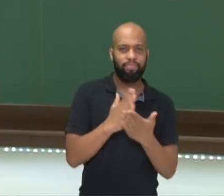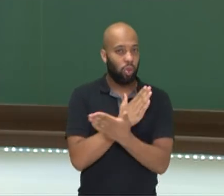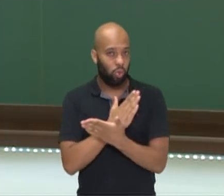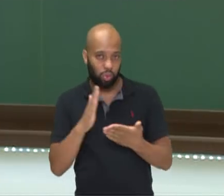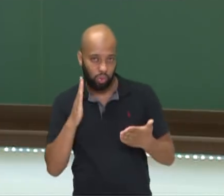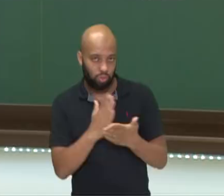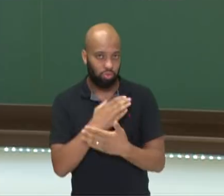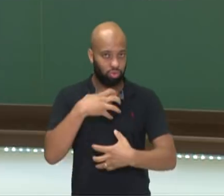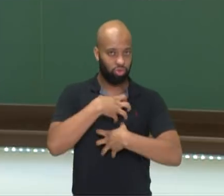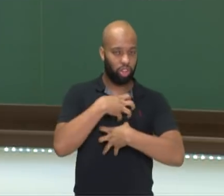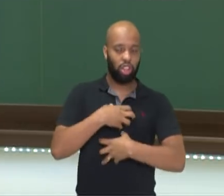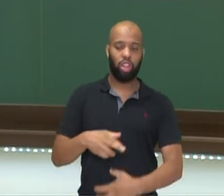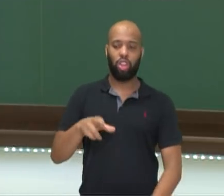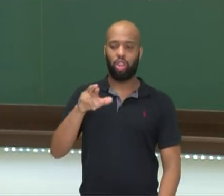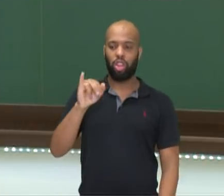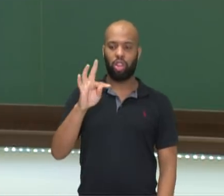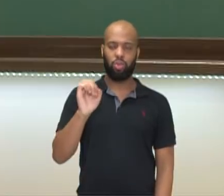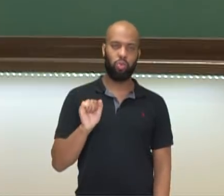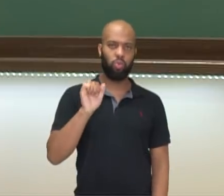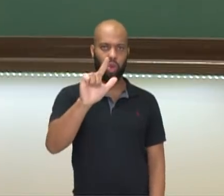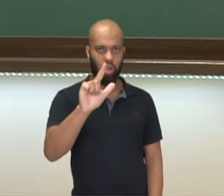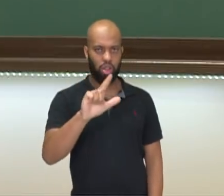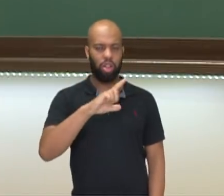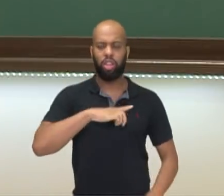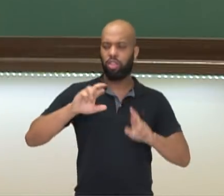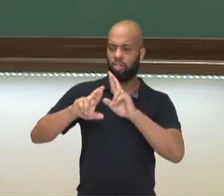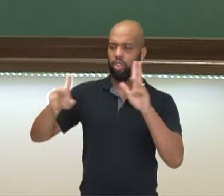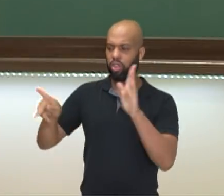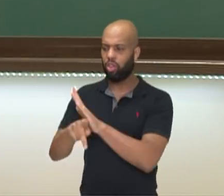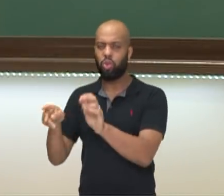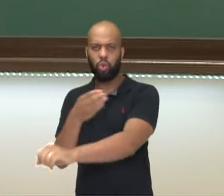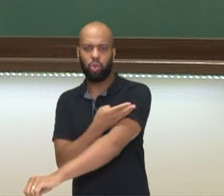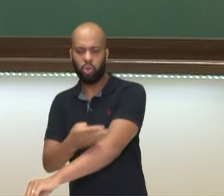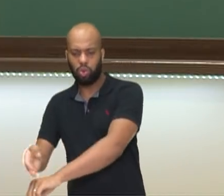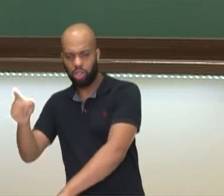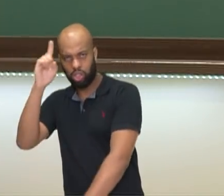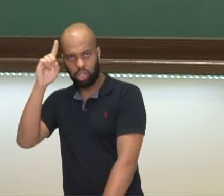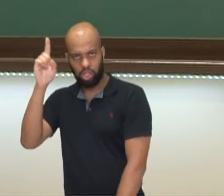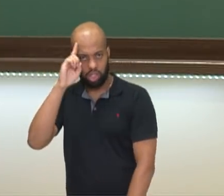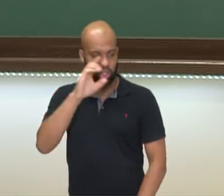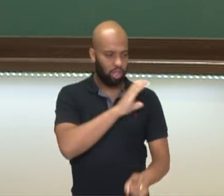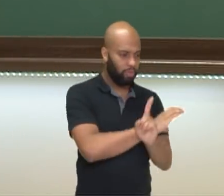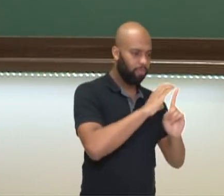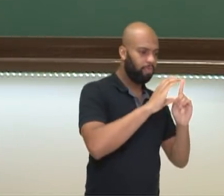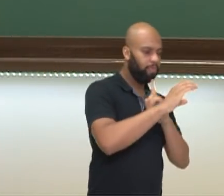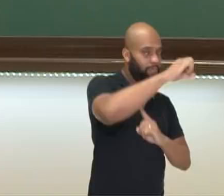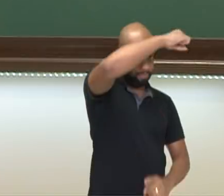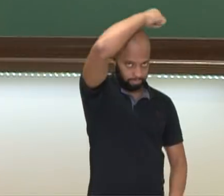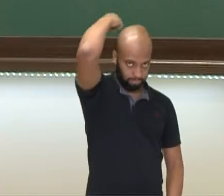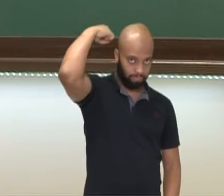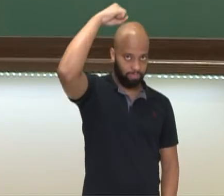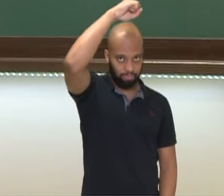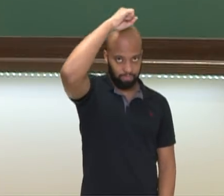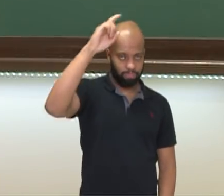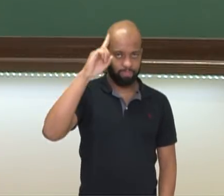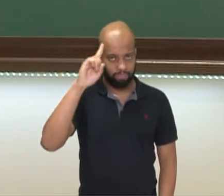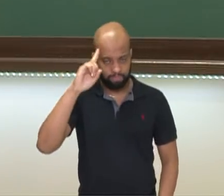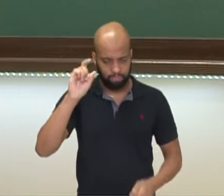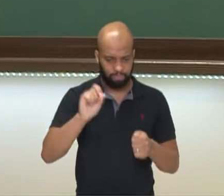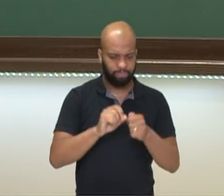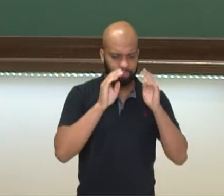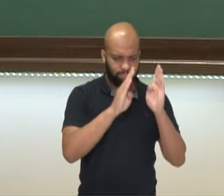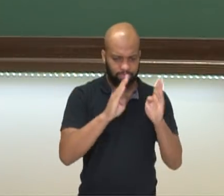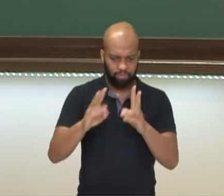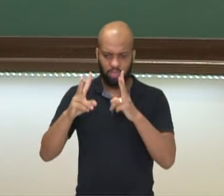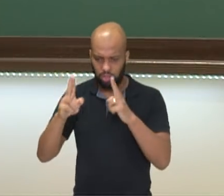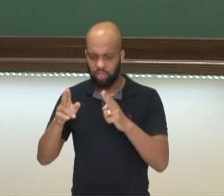ritual? Qual a diferença entre os nossos hábitos do dia a dia e um ritual sagrado? Todo dia você faz tudo sempre igual?